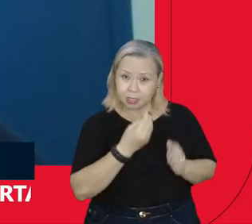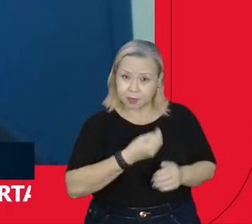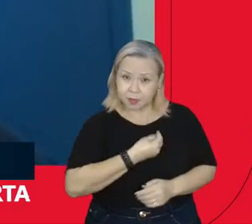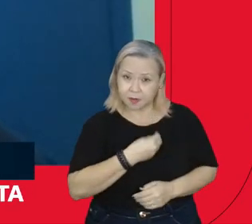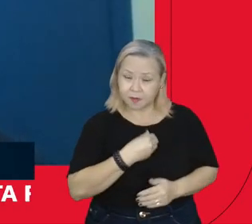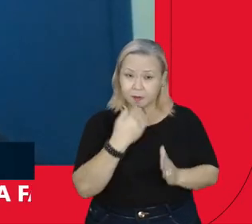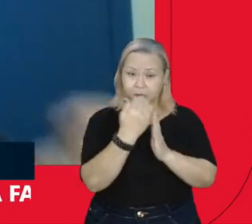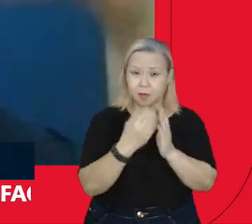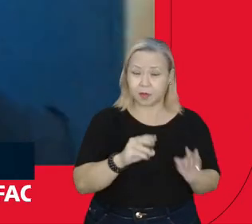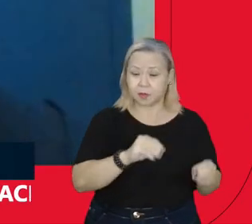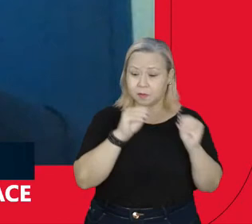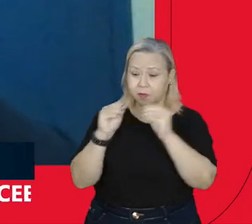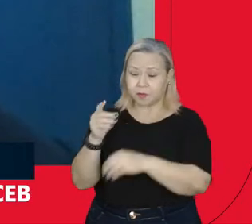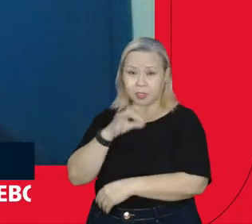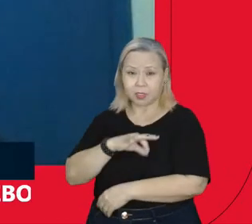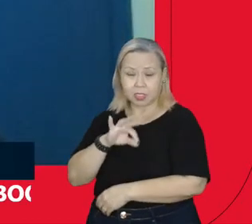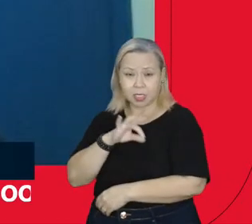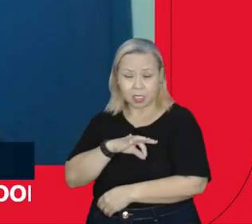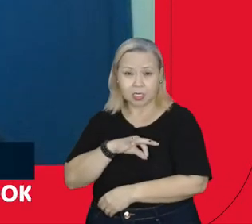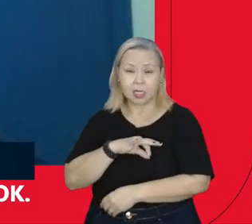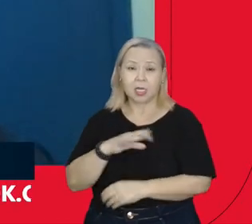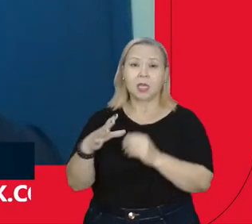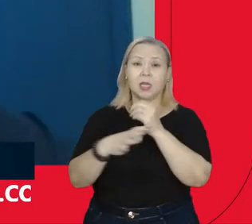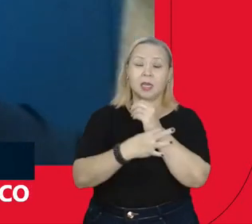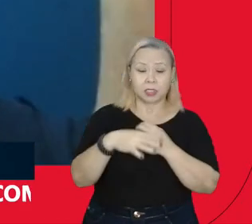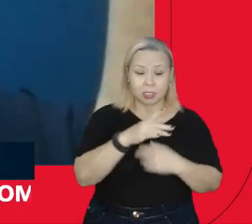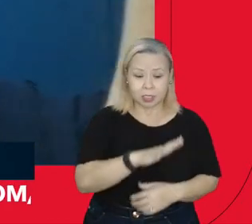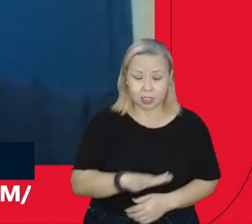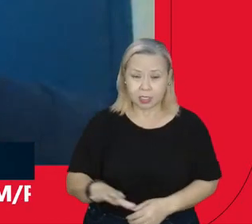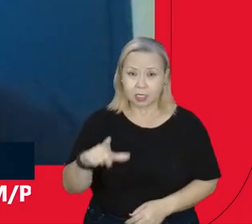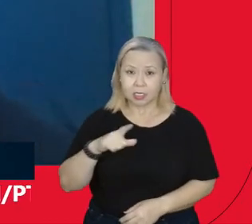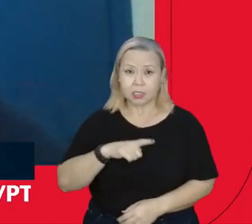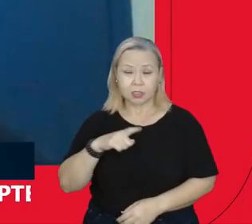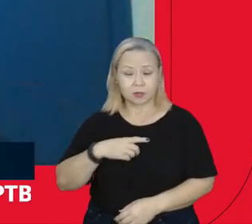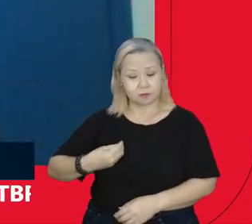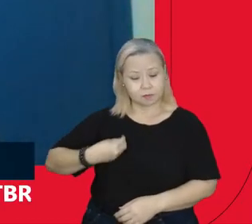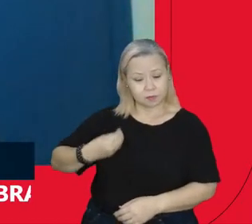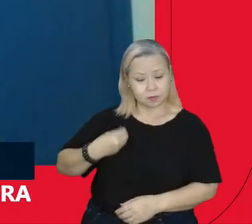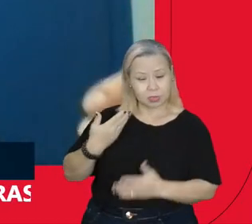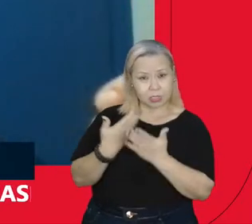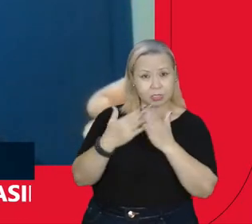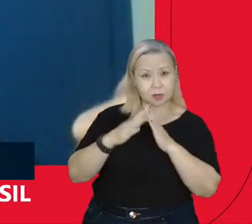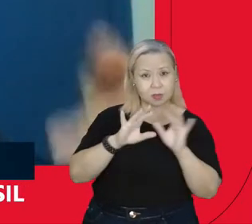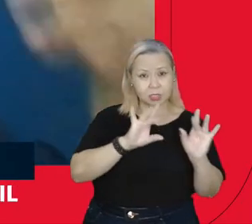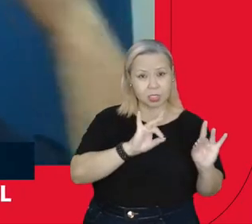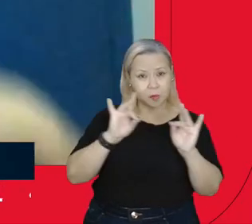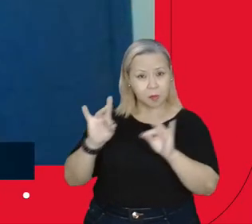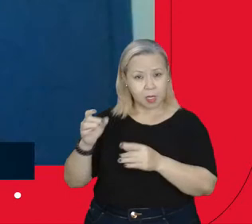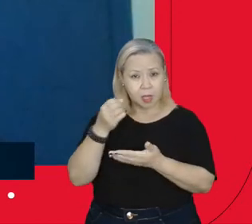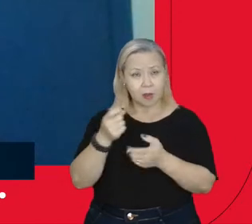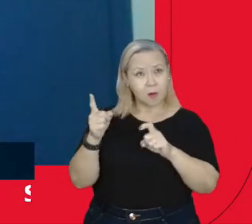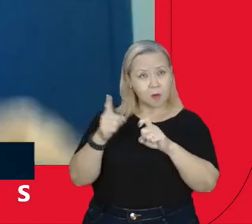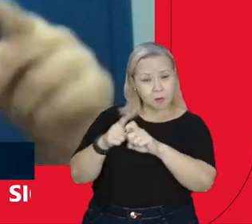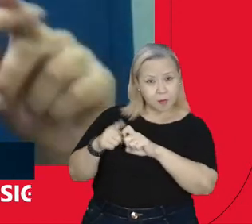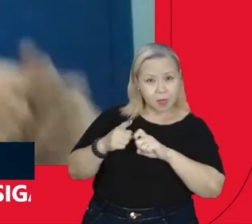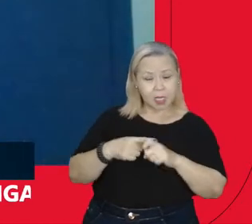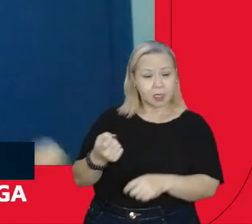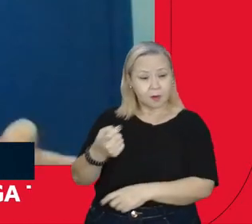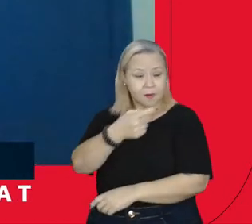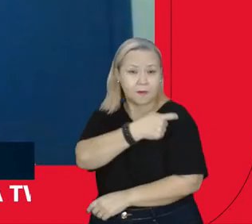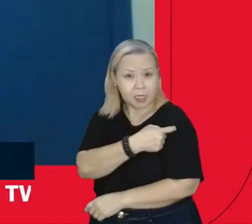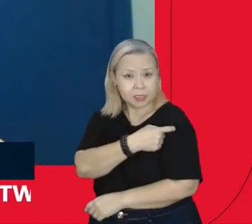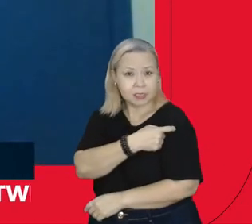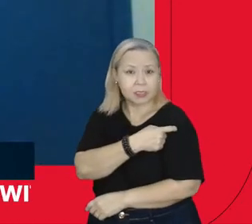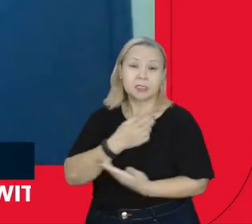programa de transferência de renda garantia que a criança estivesse na escola e tivesse acompanhamento médico, vacina